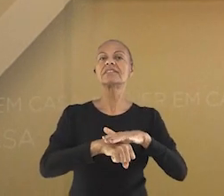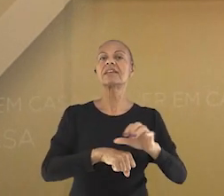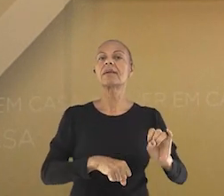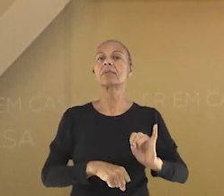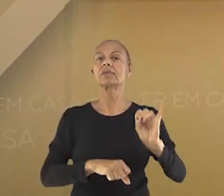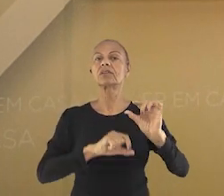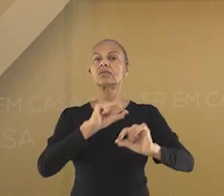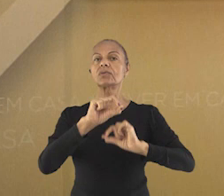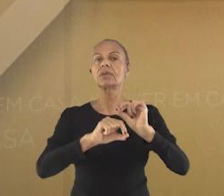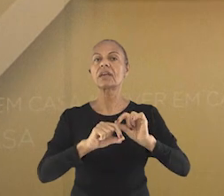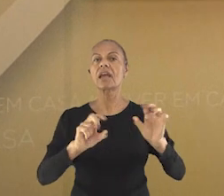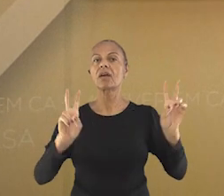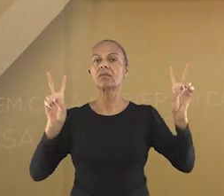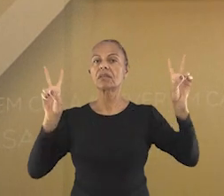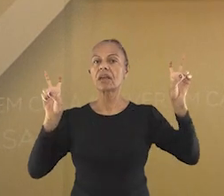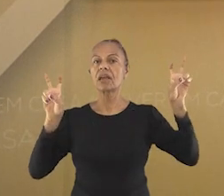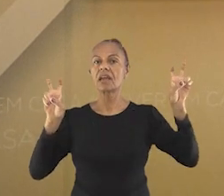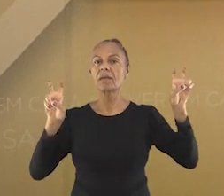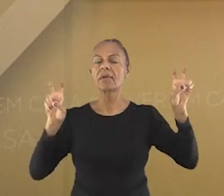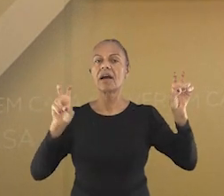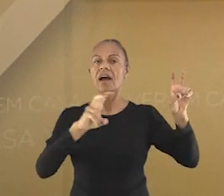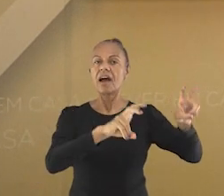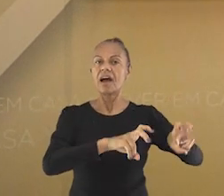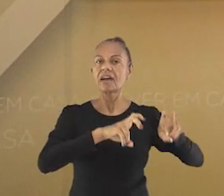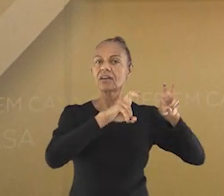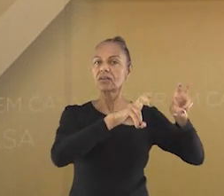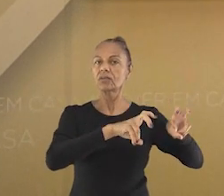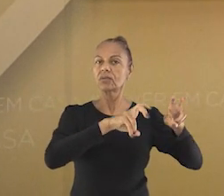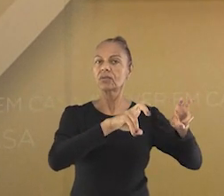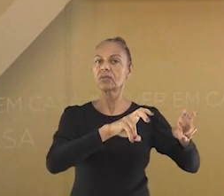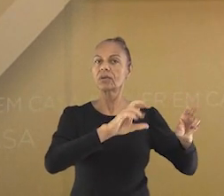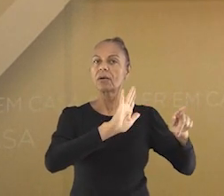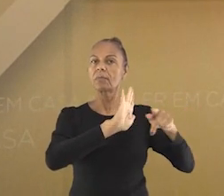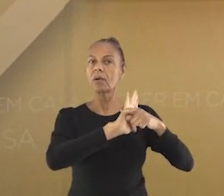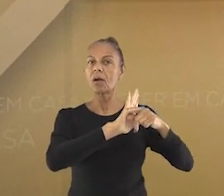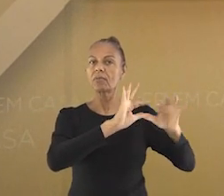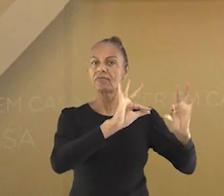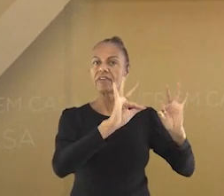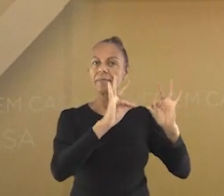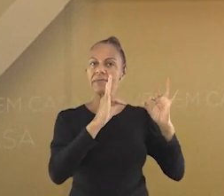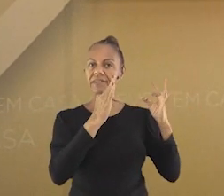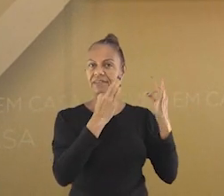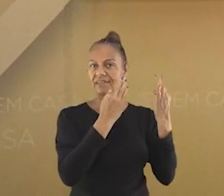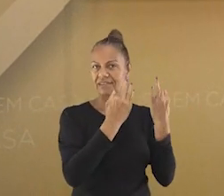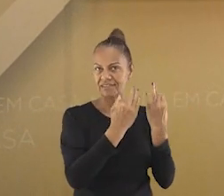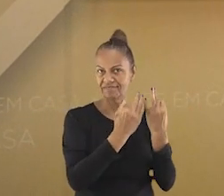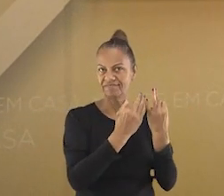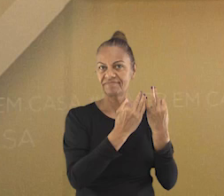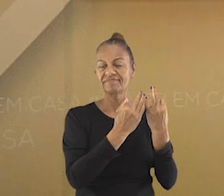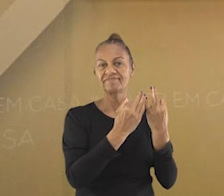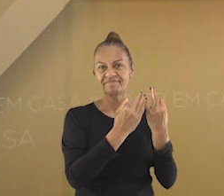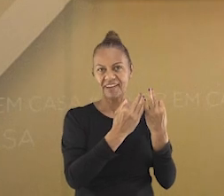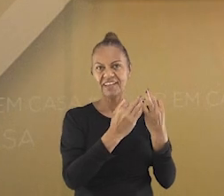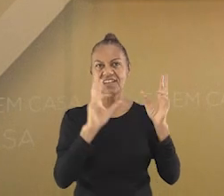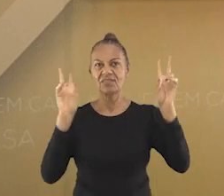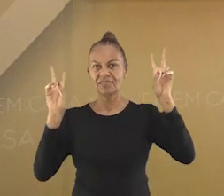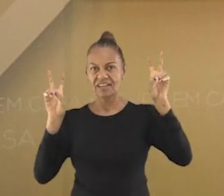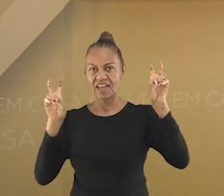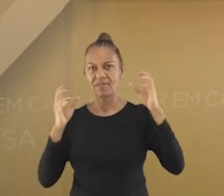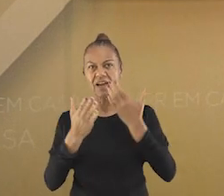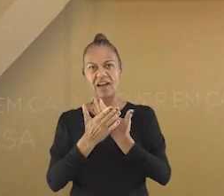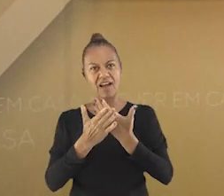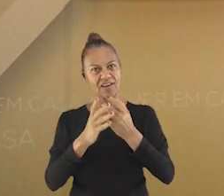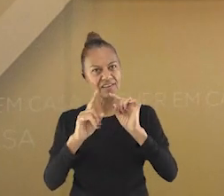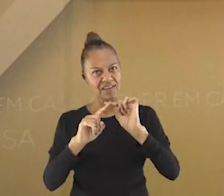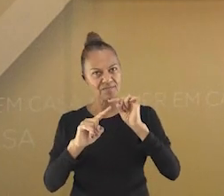sobre a agricultura familiar. Você já ouviu falar? Porém, esses serão assuntos para próximas